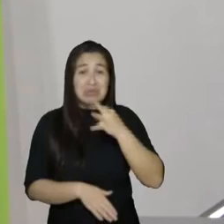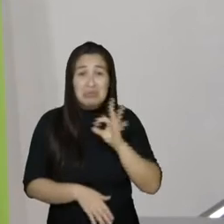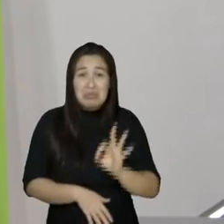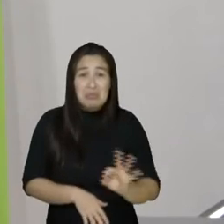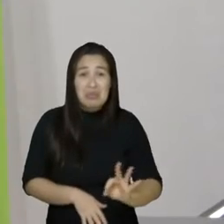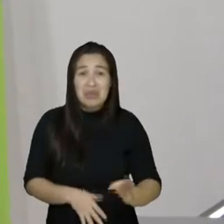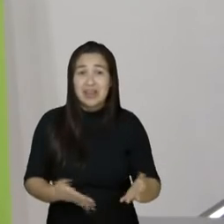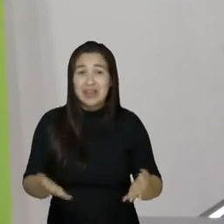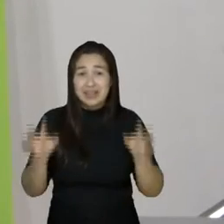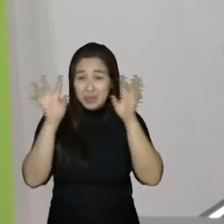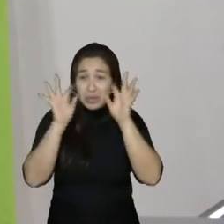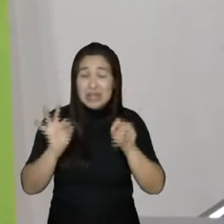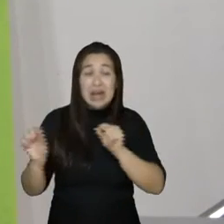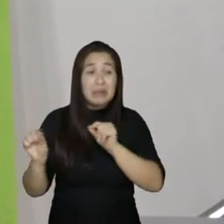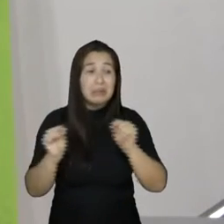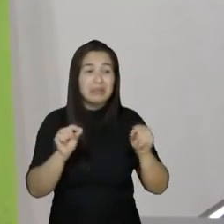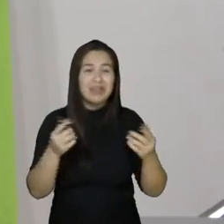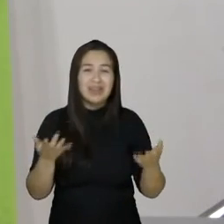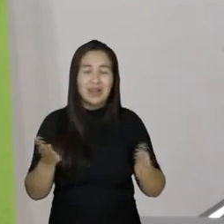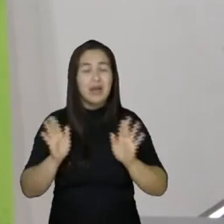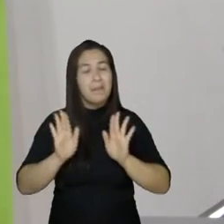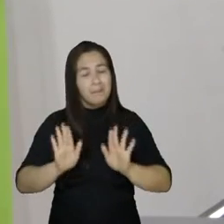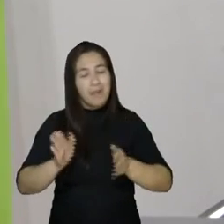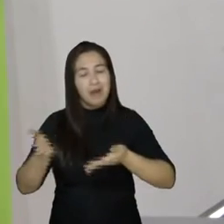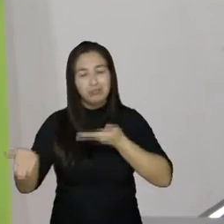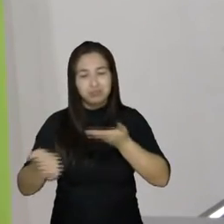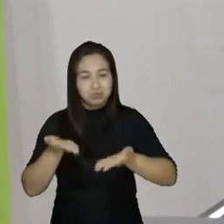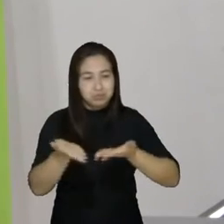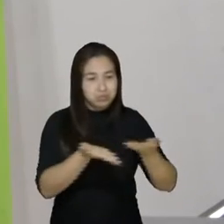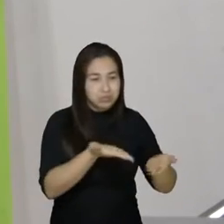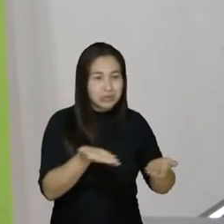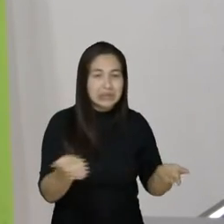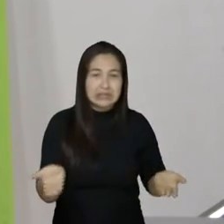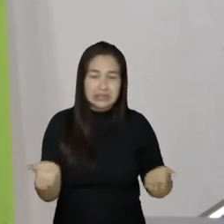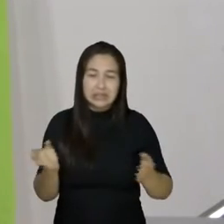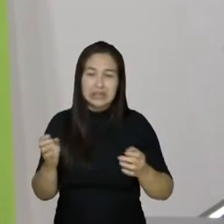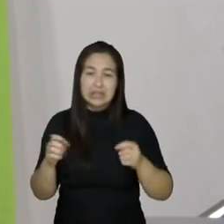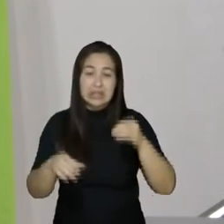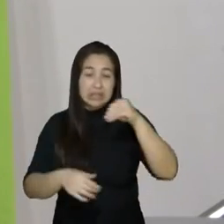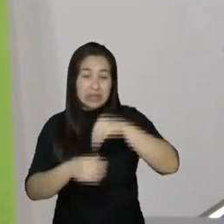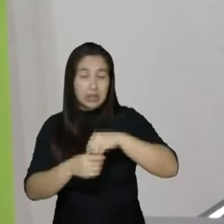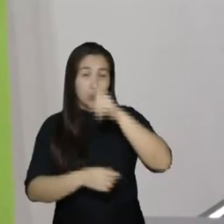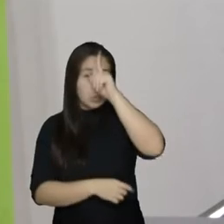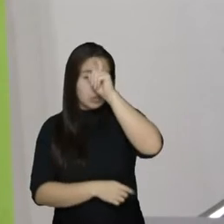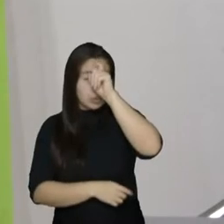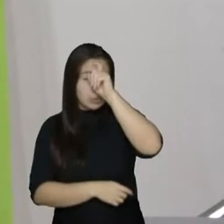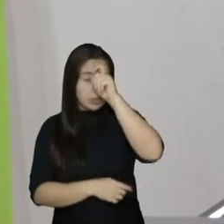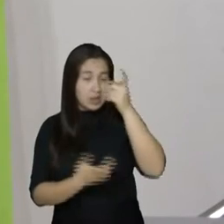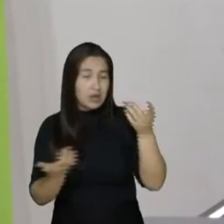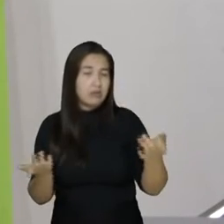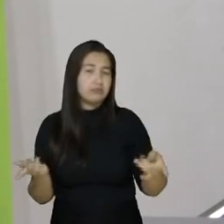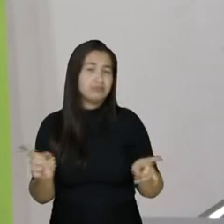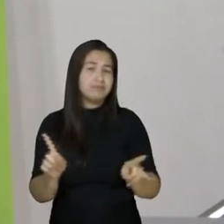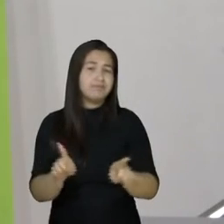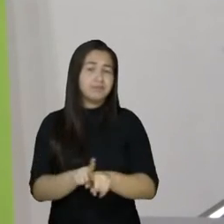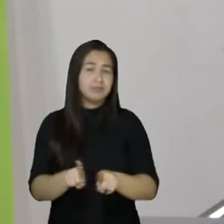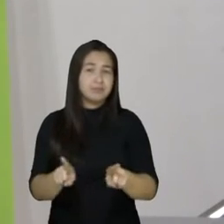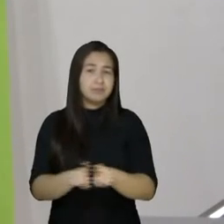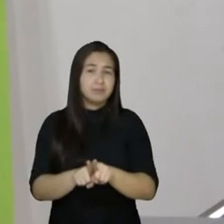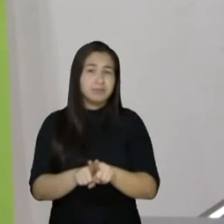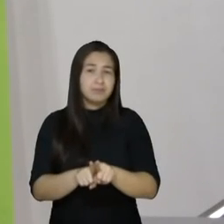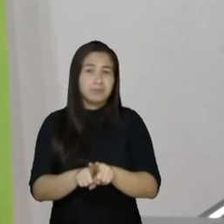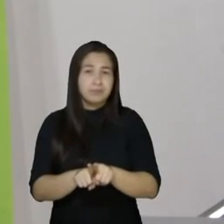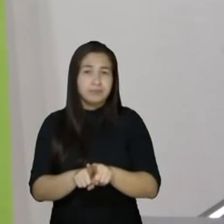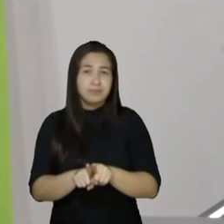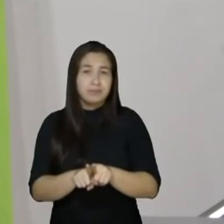e que fazem isso nos grandes hospitais, que fazem isso